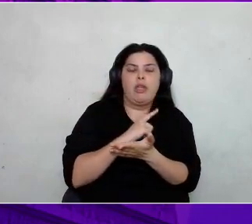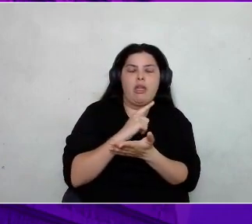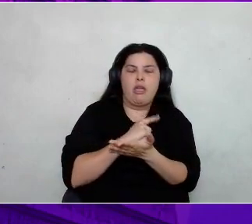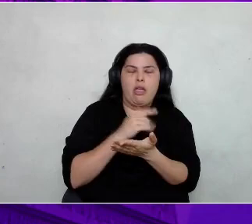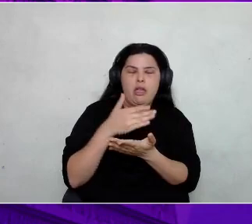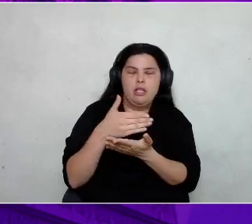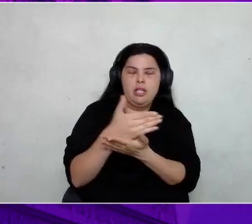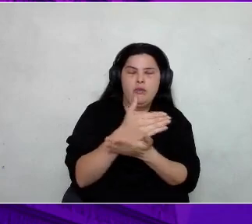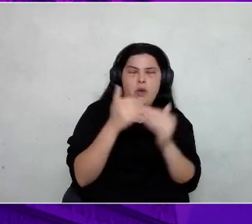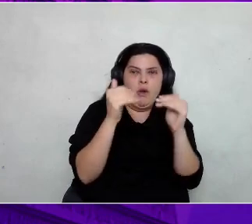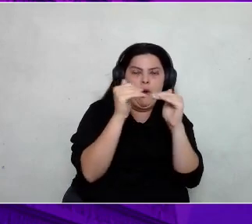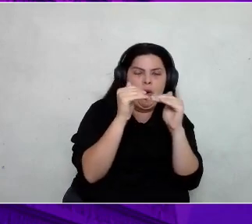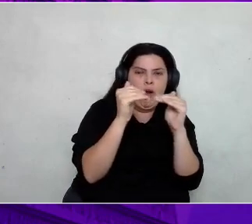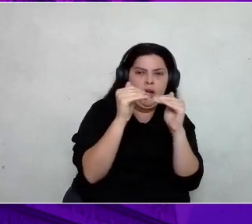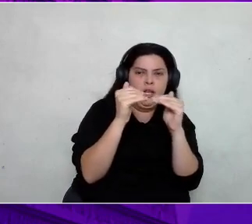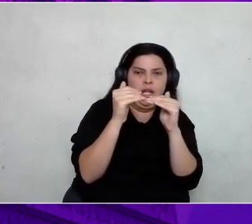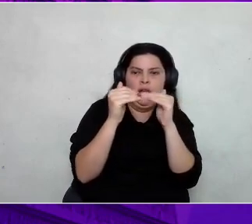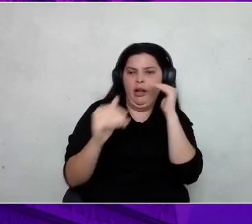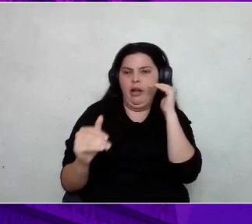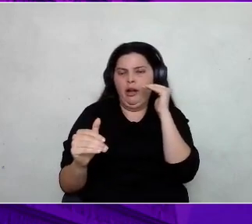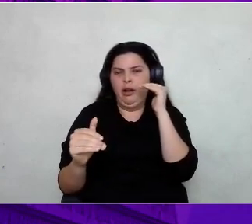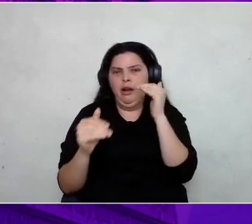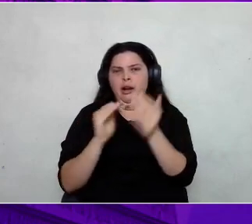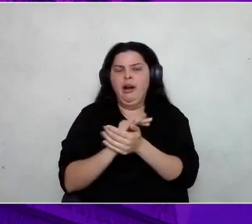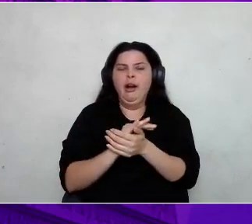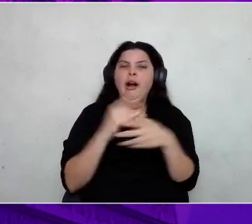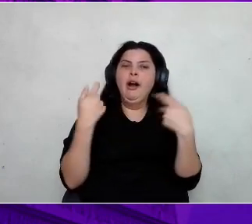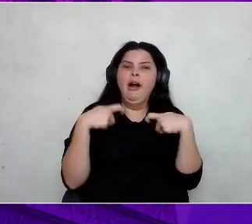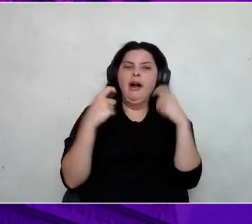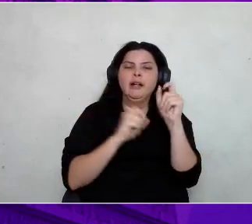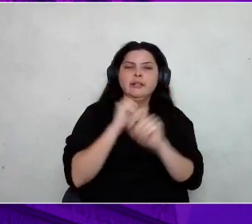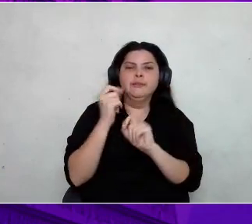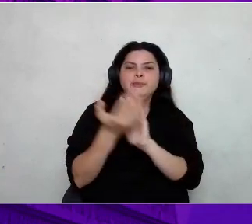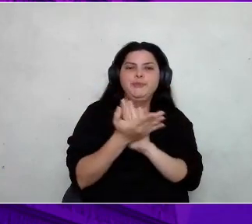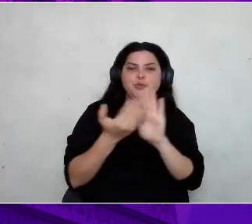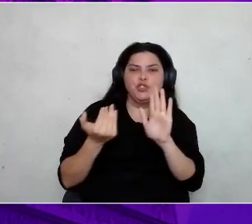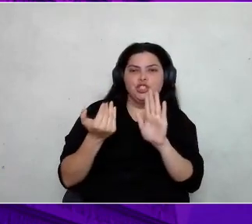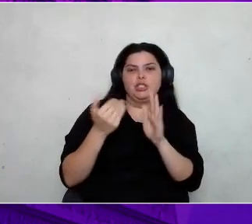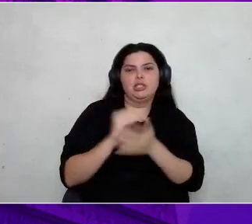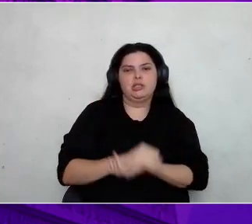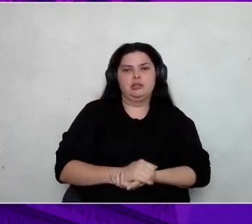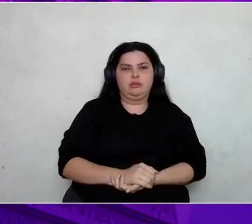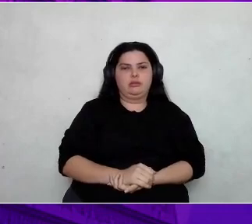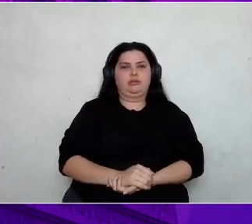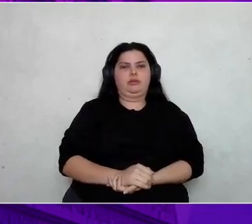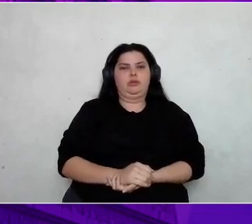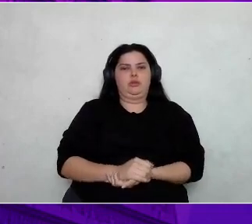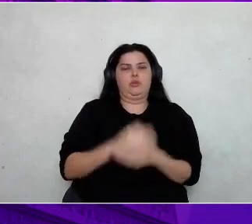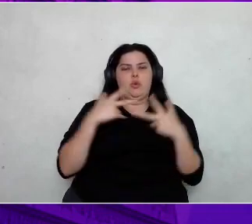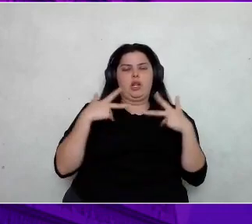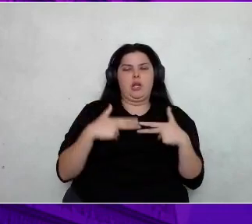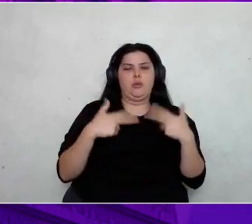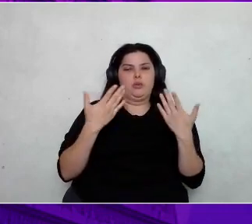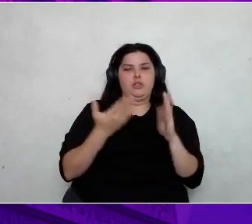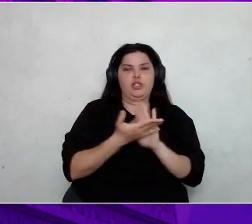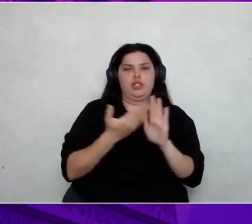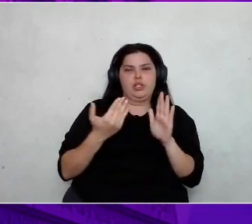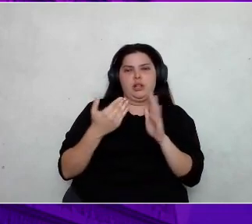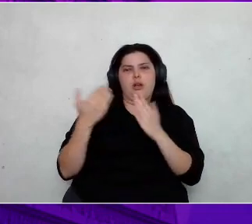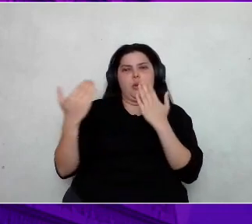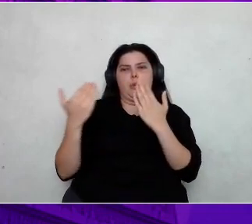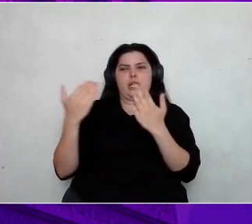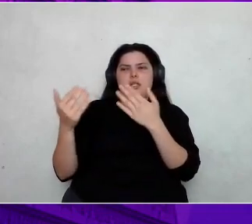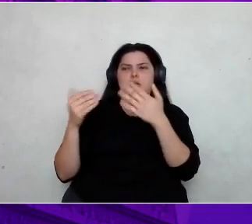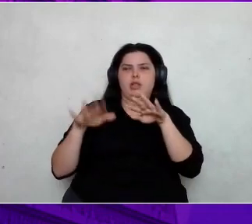concordância e a discordância. Aí vocês podem tirar o neutro de lado completamente, deixar ele para ver a comparação entre a indiferença